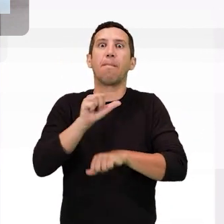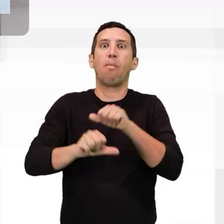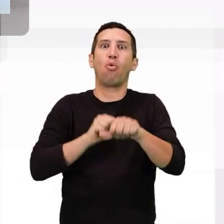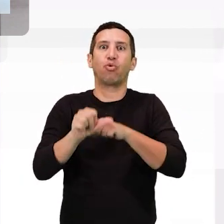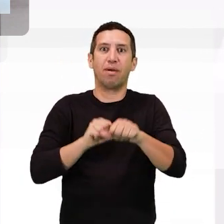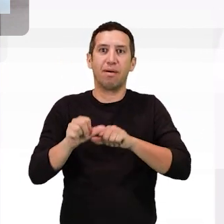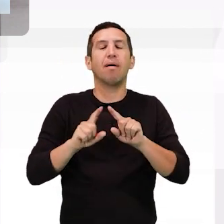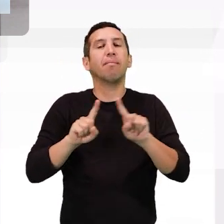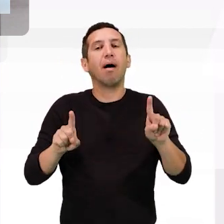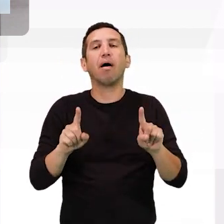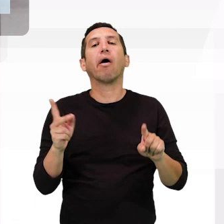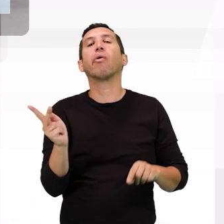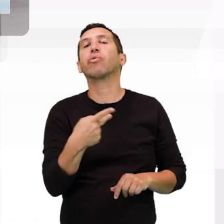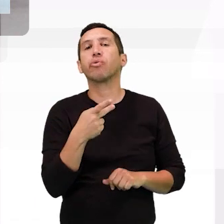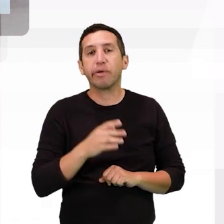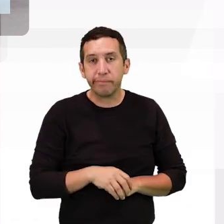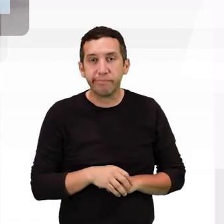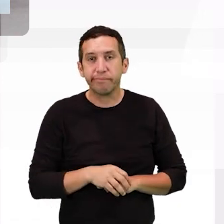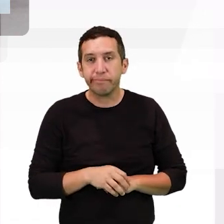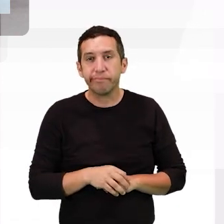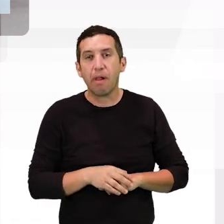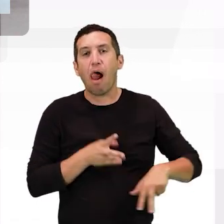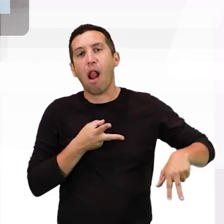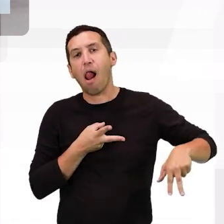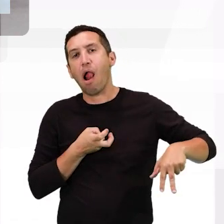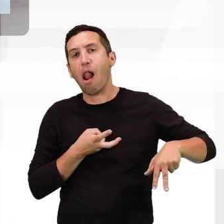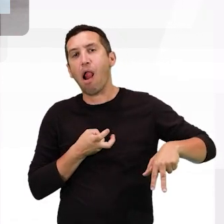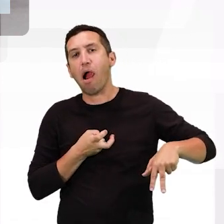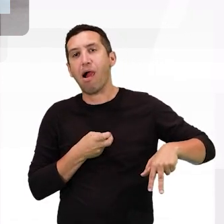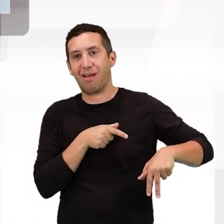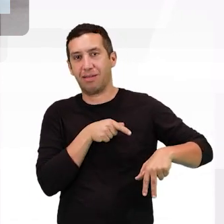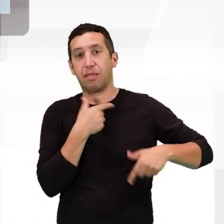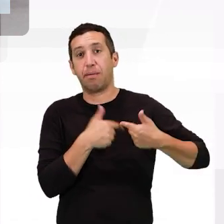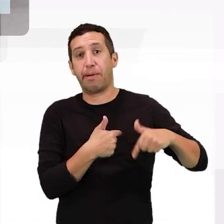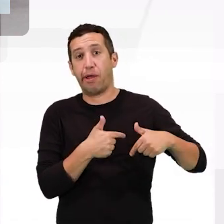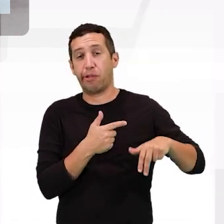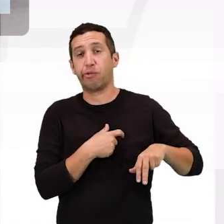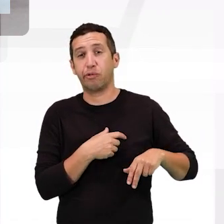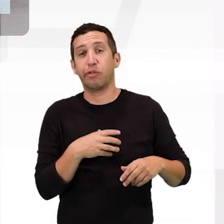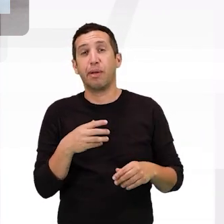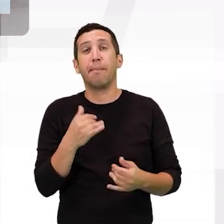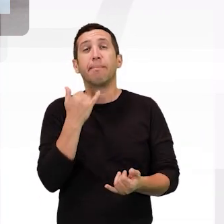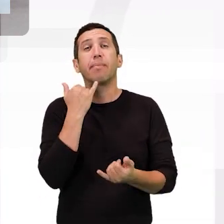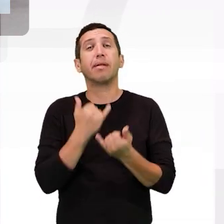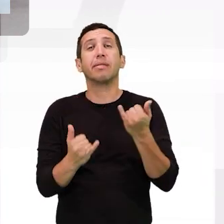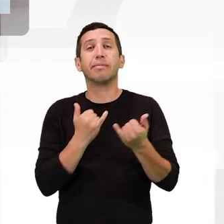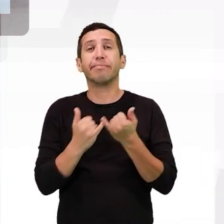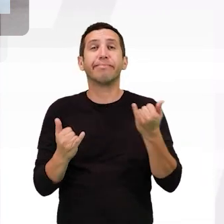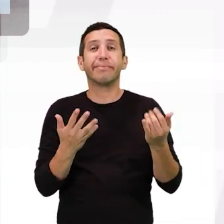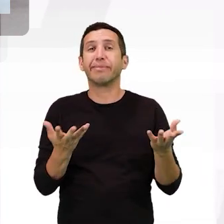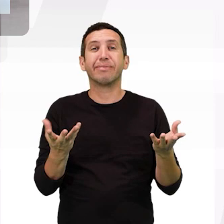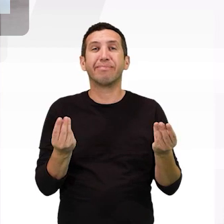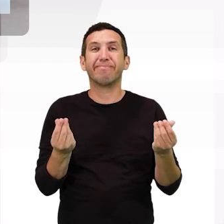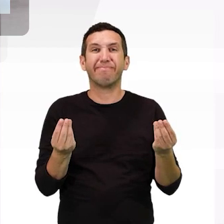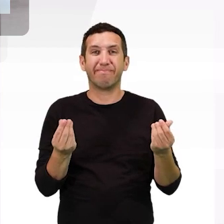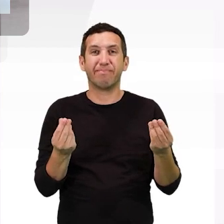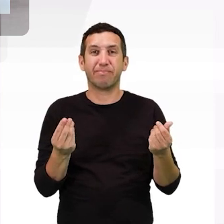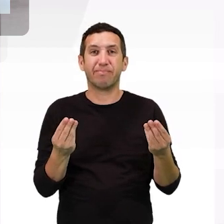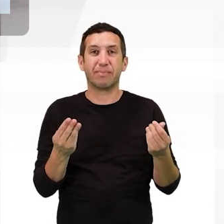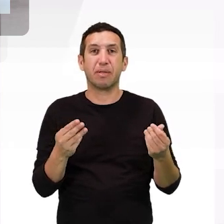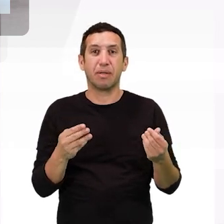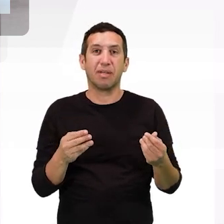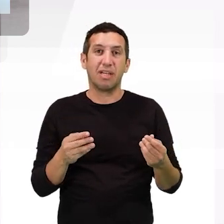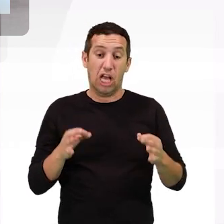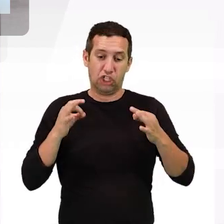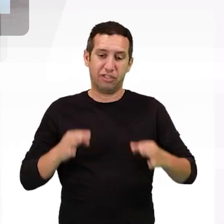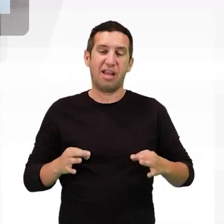mas, ao fim e ao cabo, o que vai acontecer é a exploração daquele trabalhador em condições